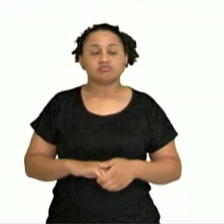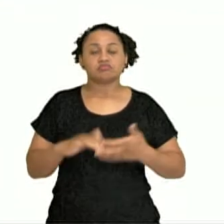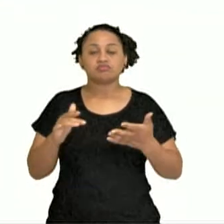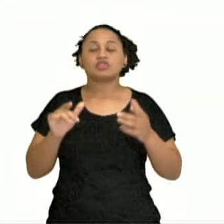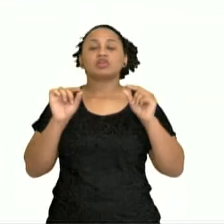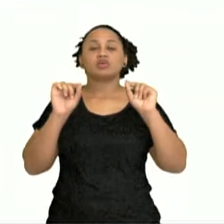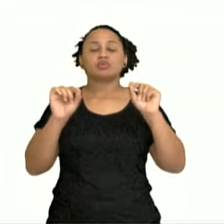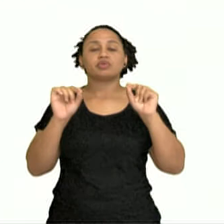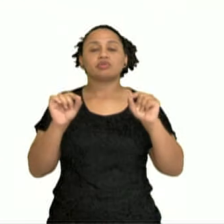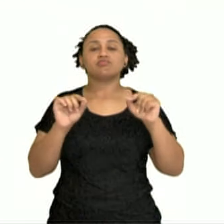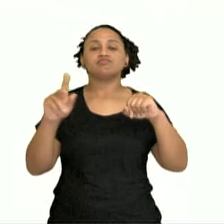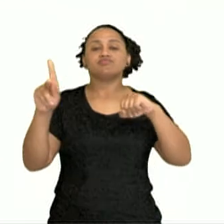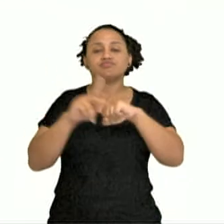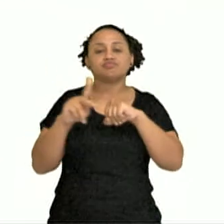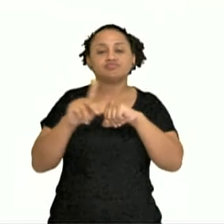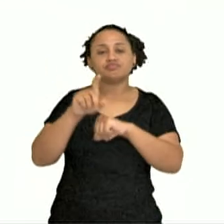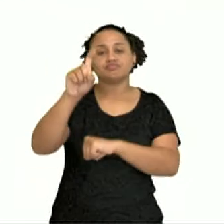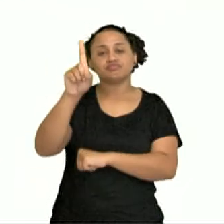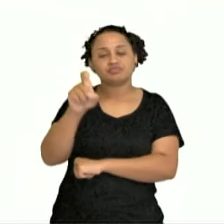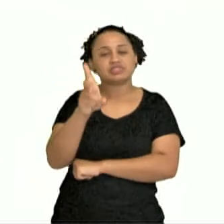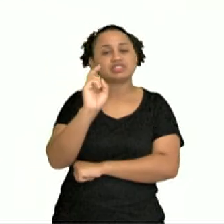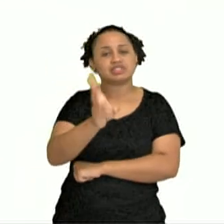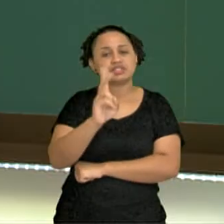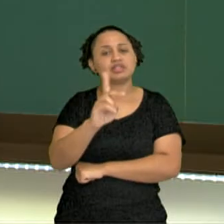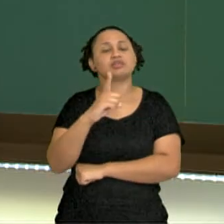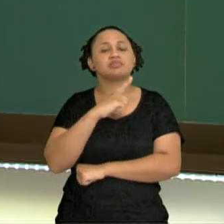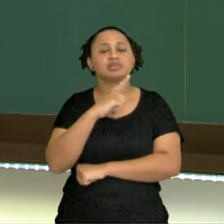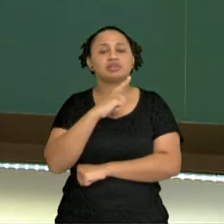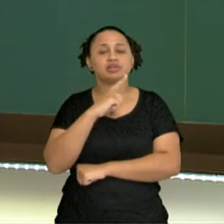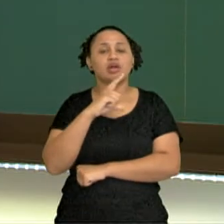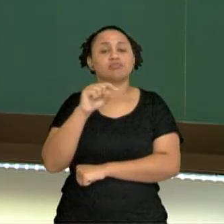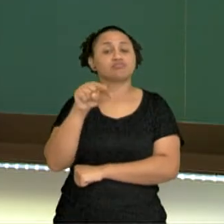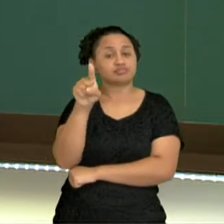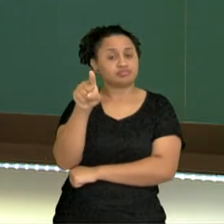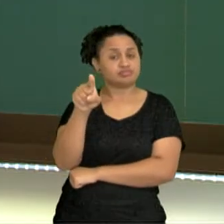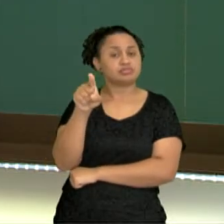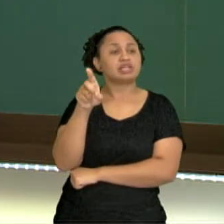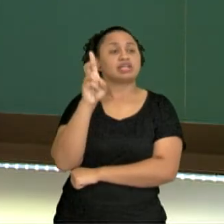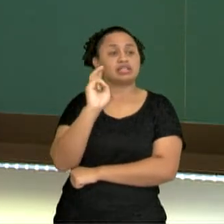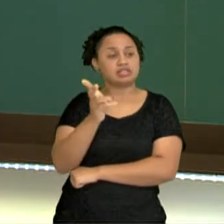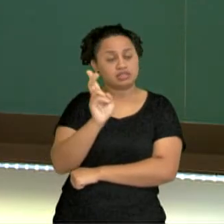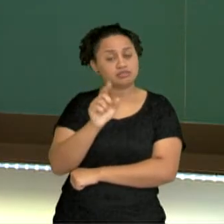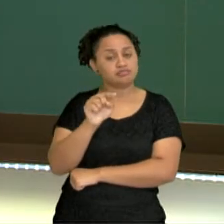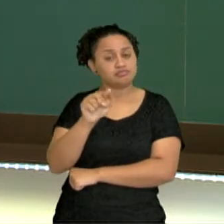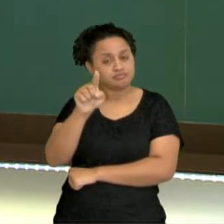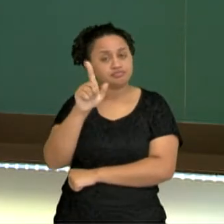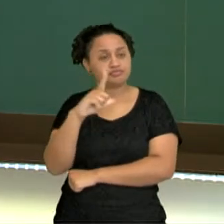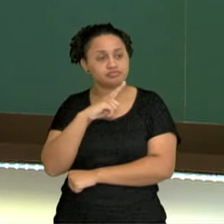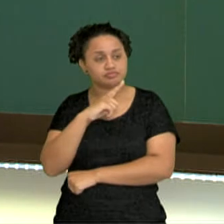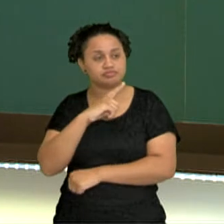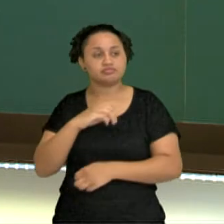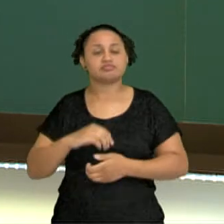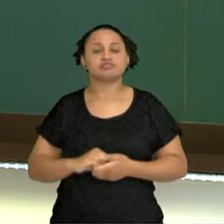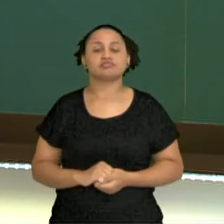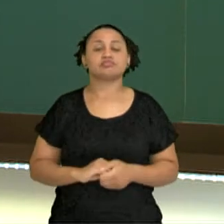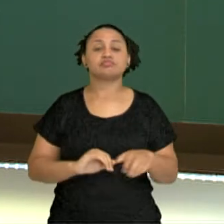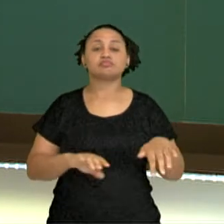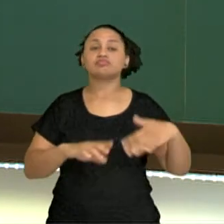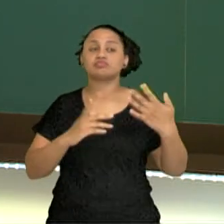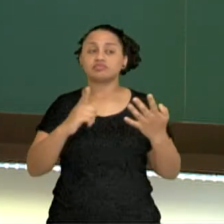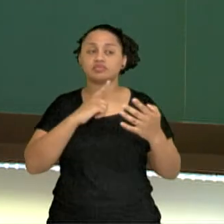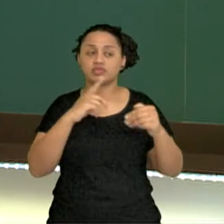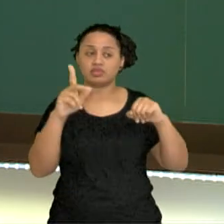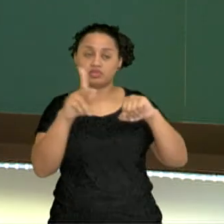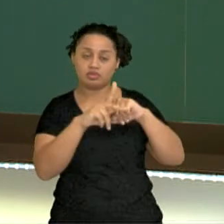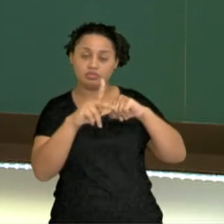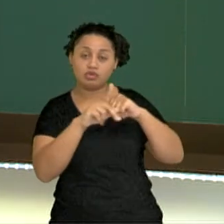pronomes interrogativos em espanhol sempre levam acento, o nosso acento agudo lá. Então, quando nós temos aqui, ó, pronomes